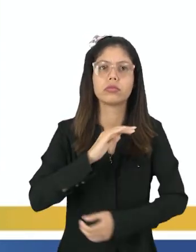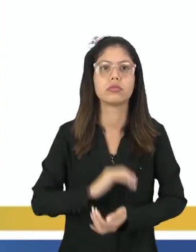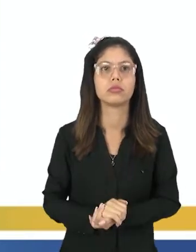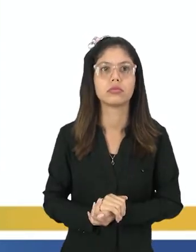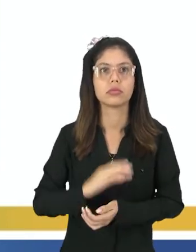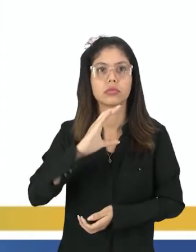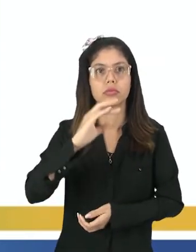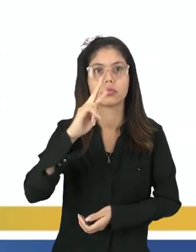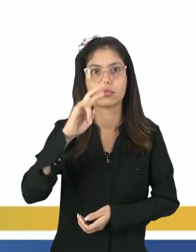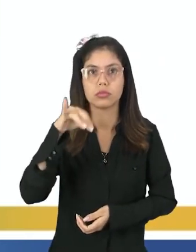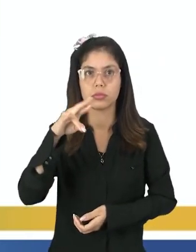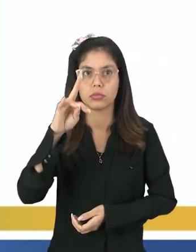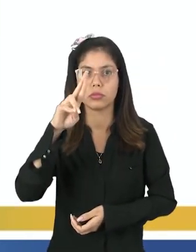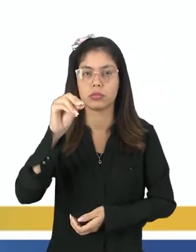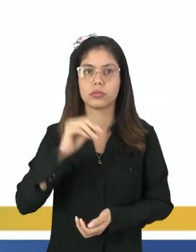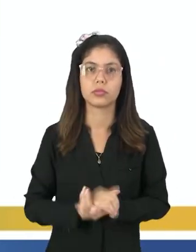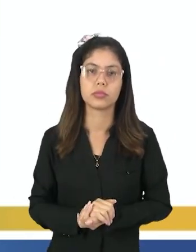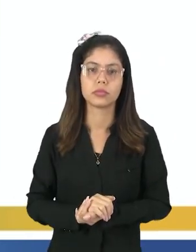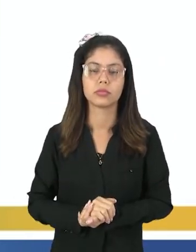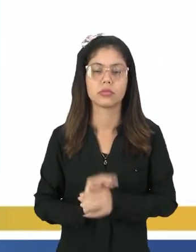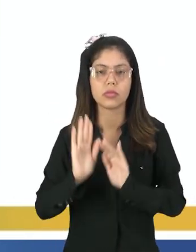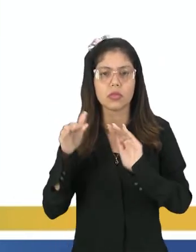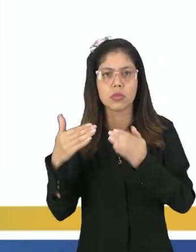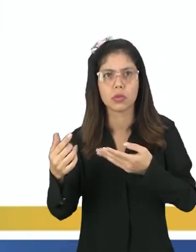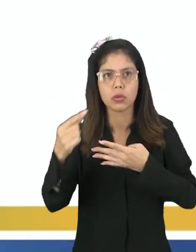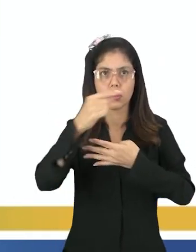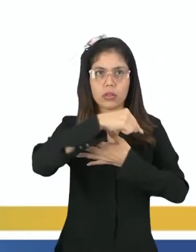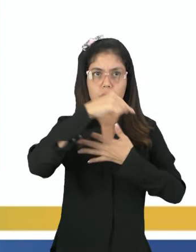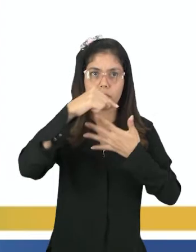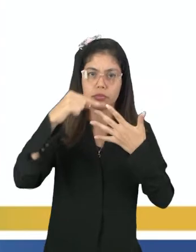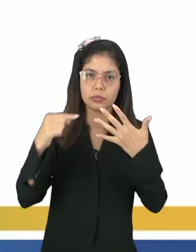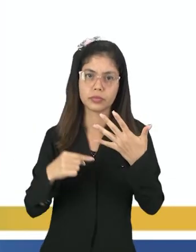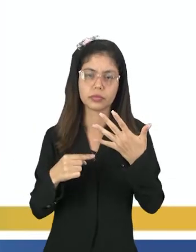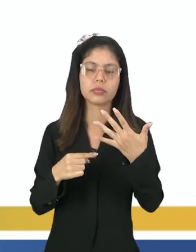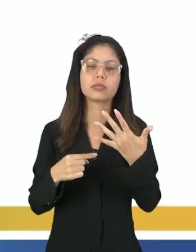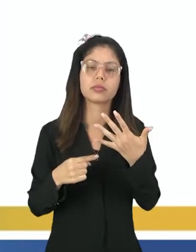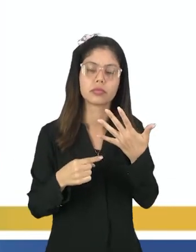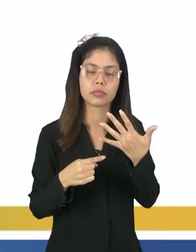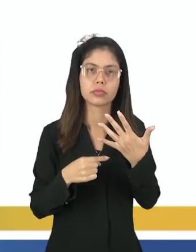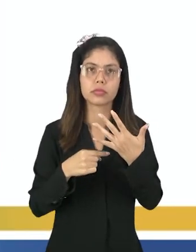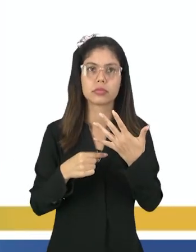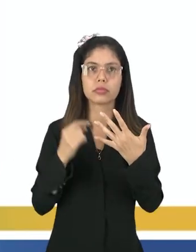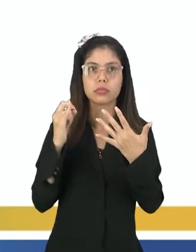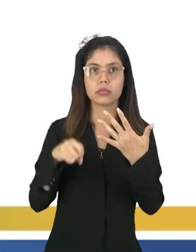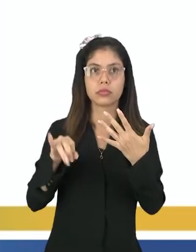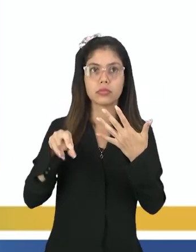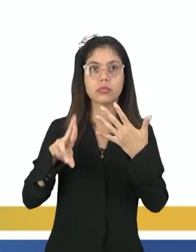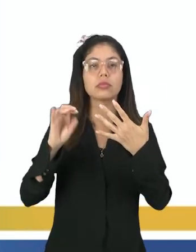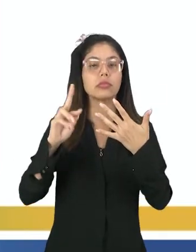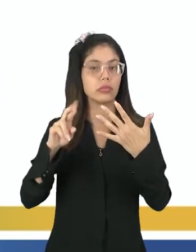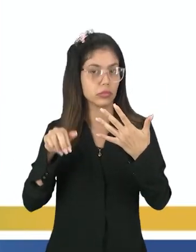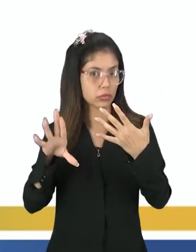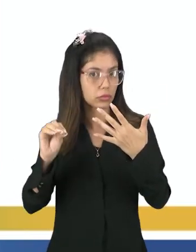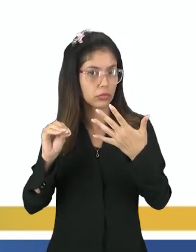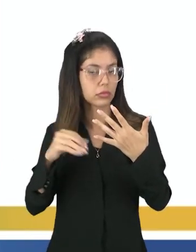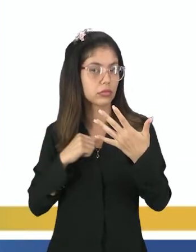temos lipídios e carboidratos. Quais desses aí são inorgânicos?